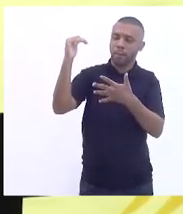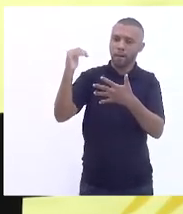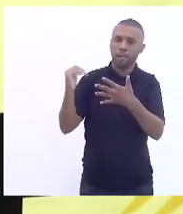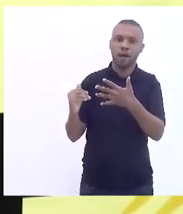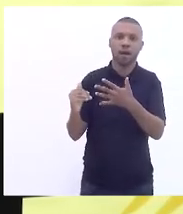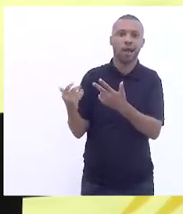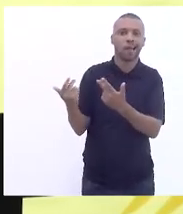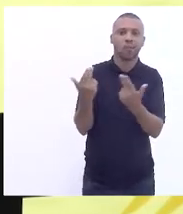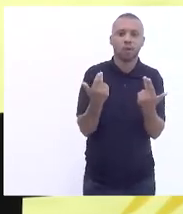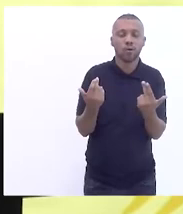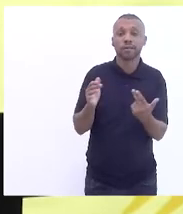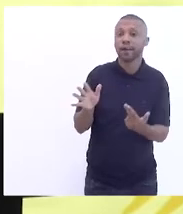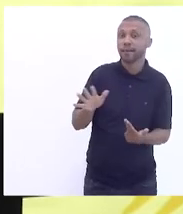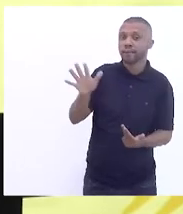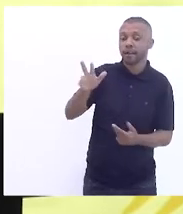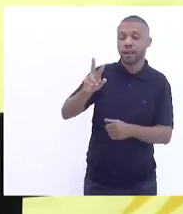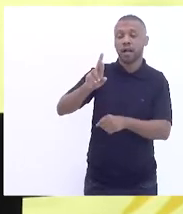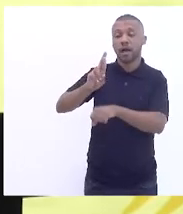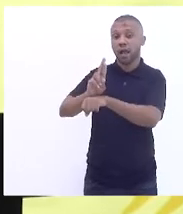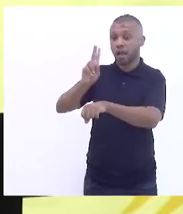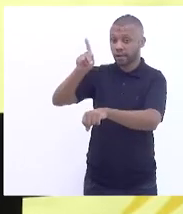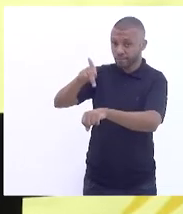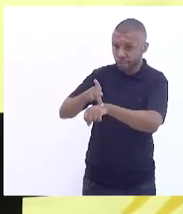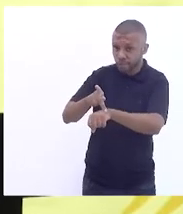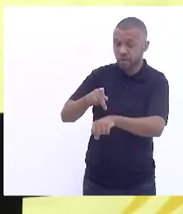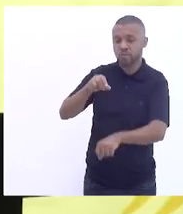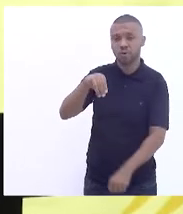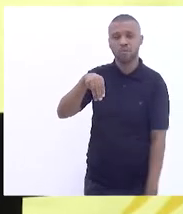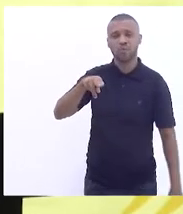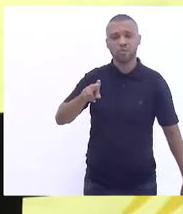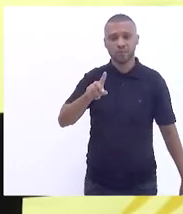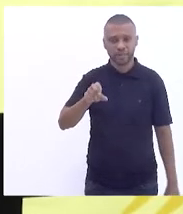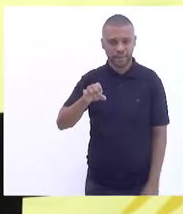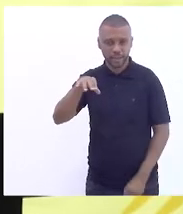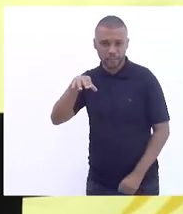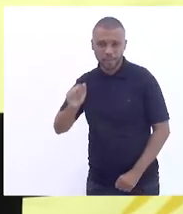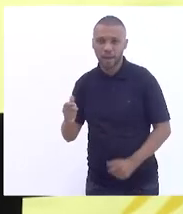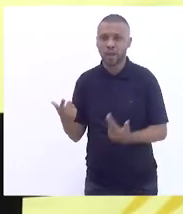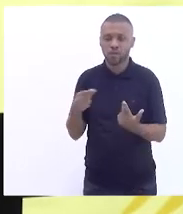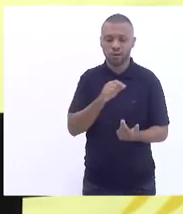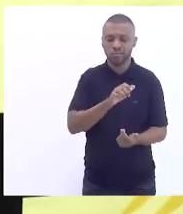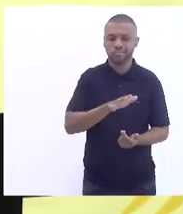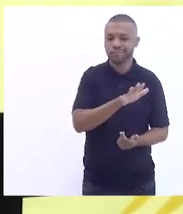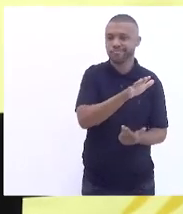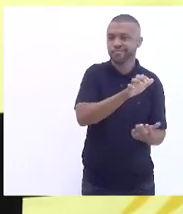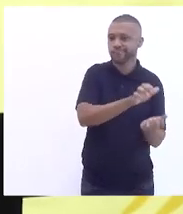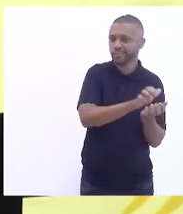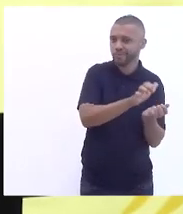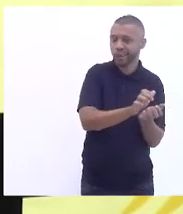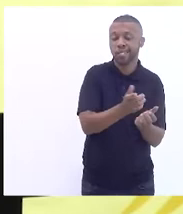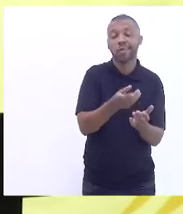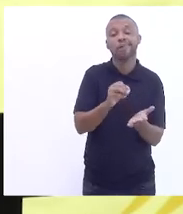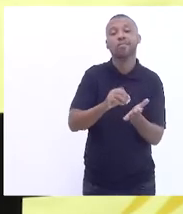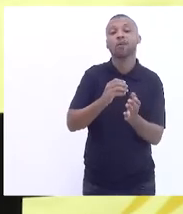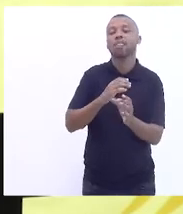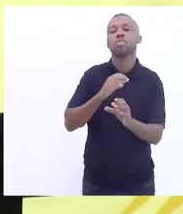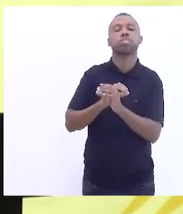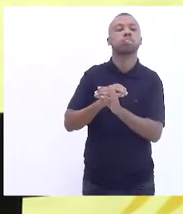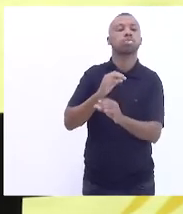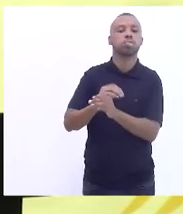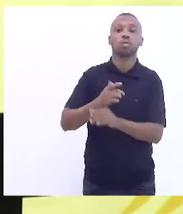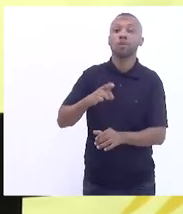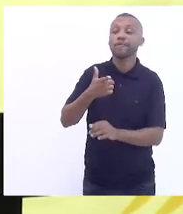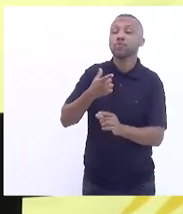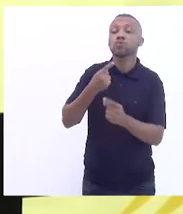Muzema quanto no Jacarezinho é pouco ouvir o diálogo com as lideranças comunitárias a nossa